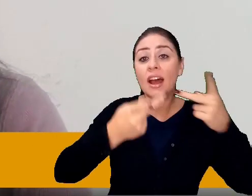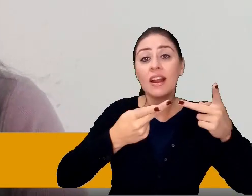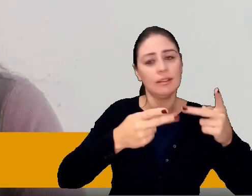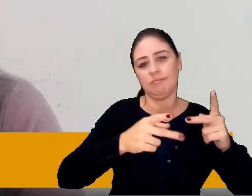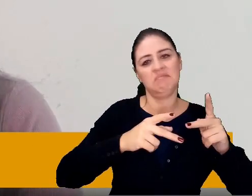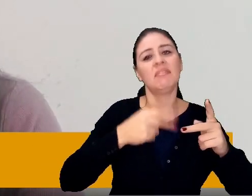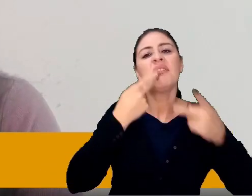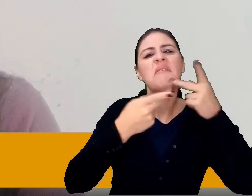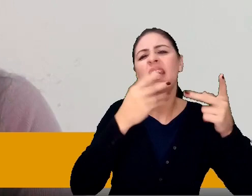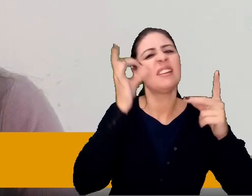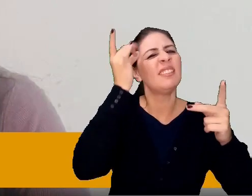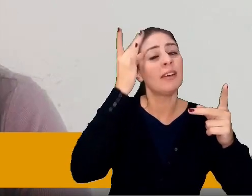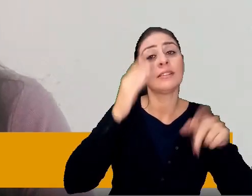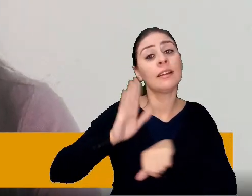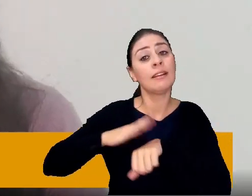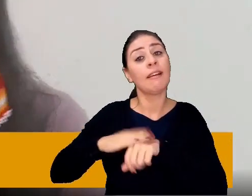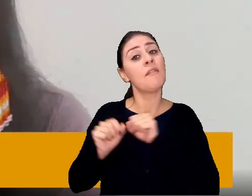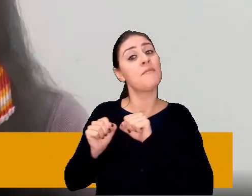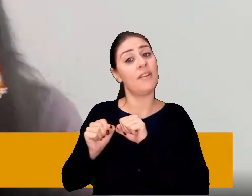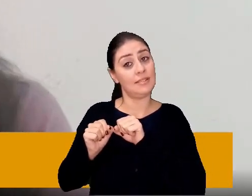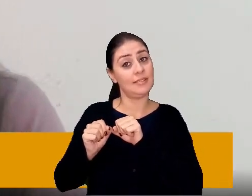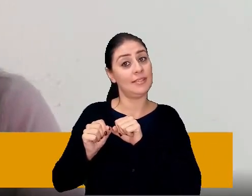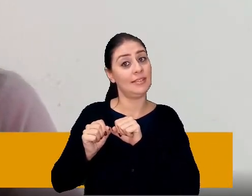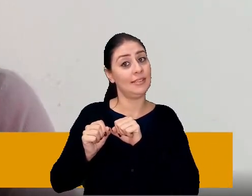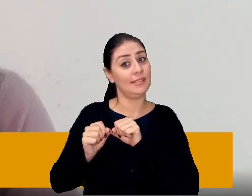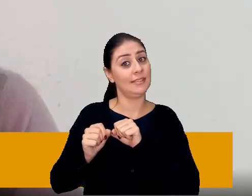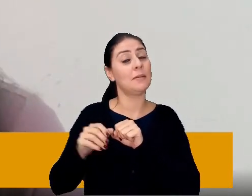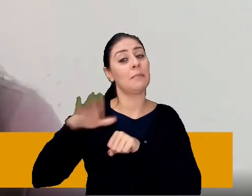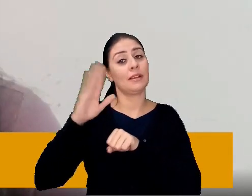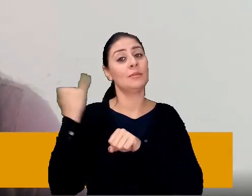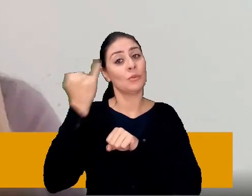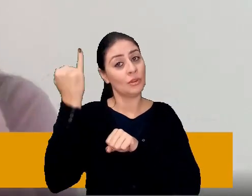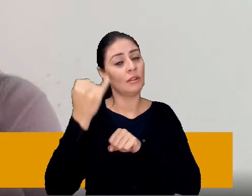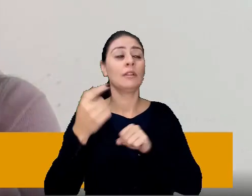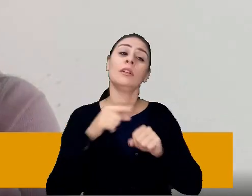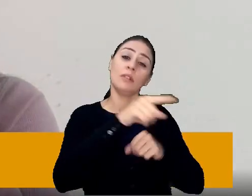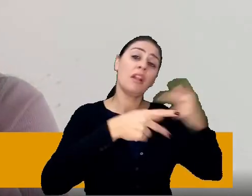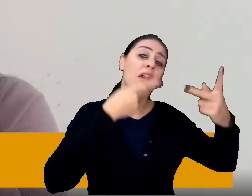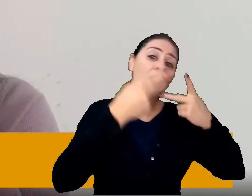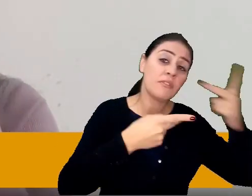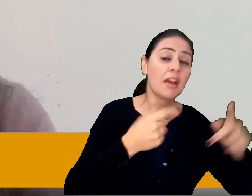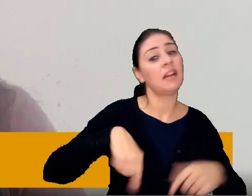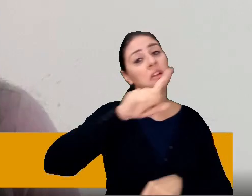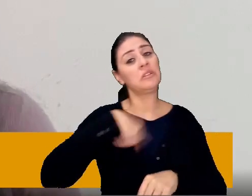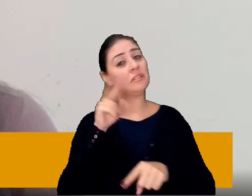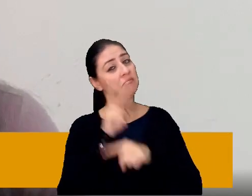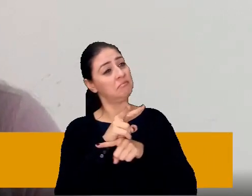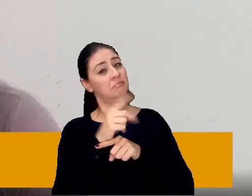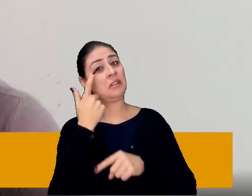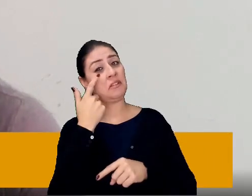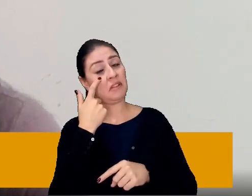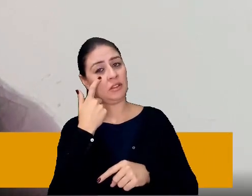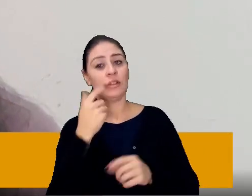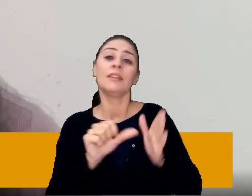mas também não é o que a pessoa vai falar, né? Porque a gente não é o que a gente fala, a gente é o que a gente faz. Então, tem que dar um voto de confiança e aguardar